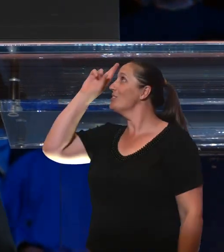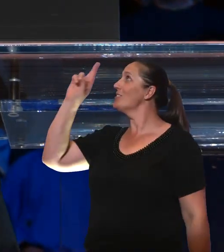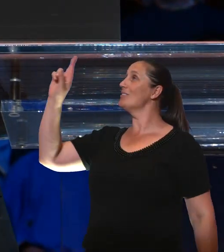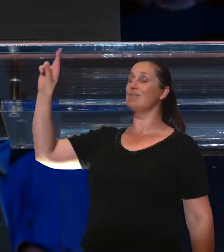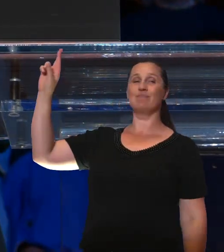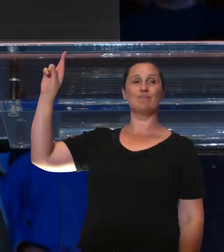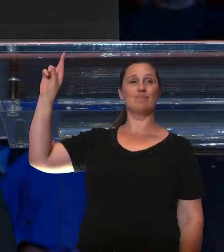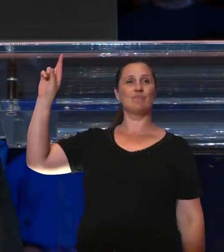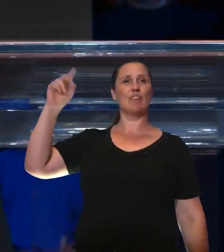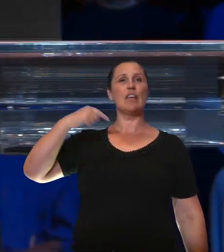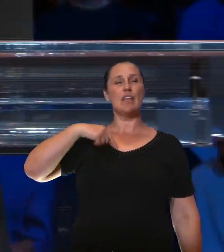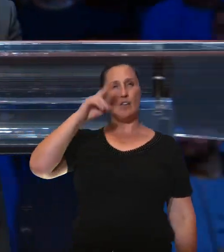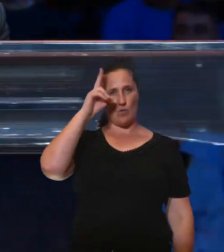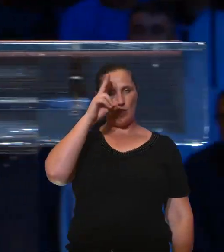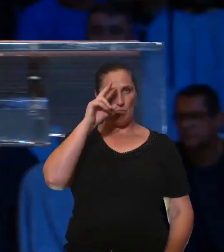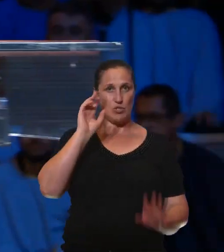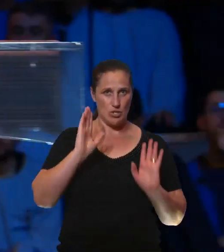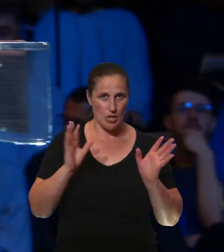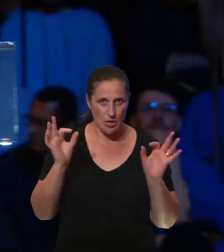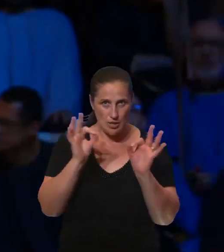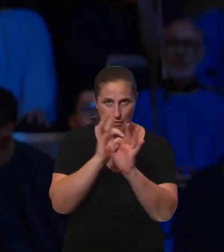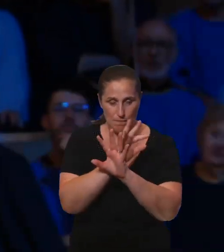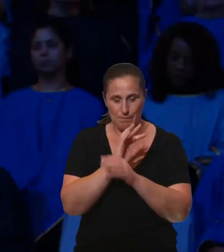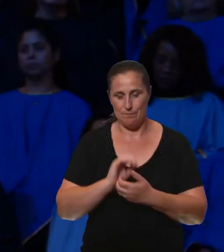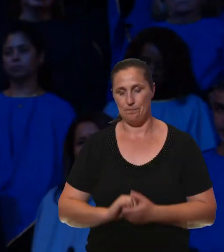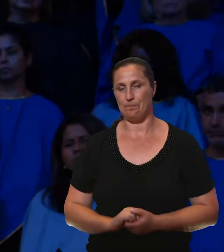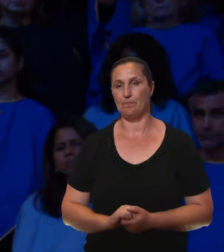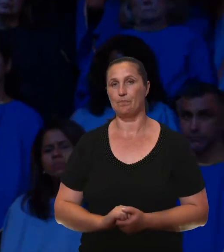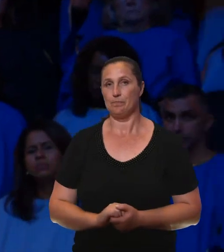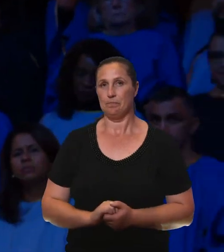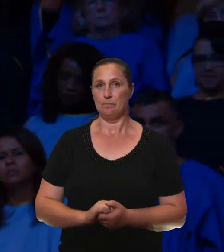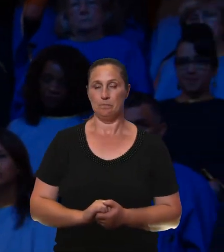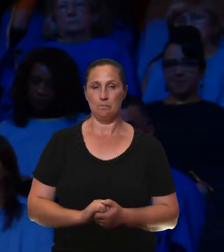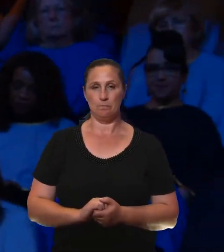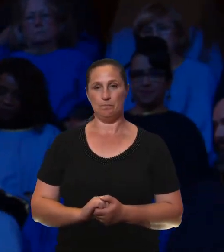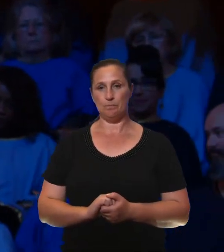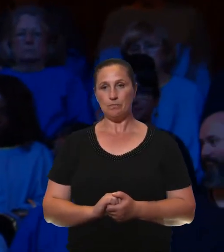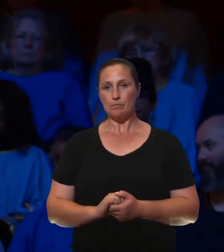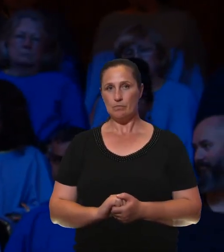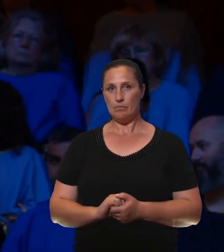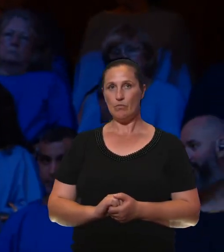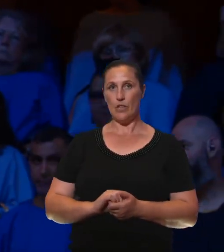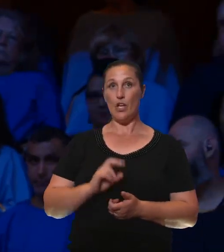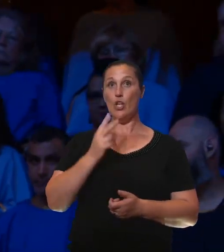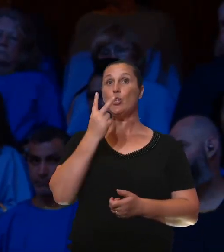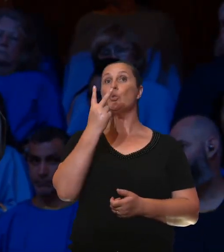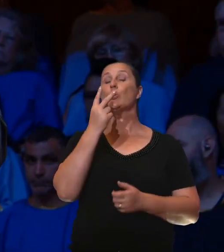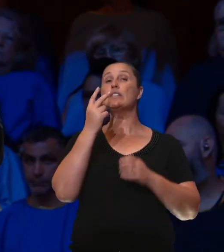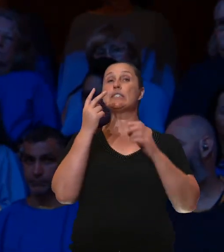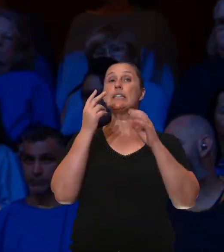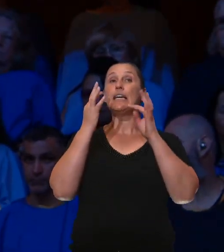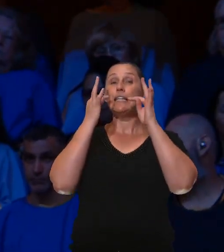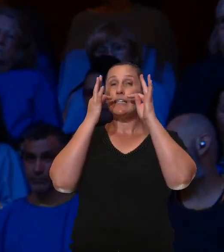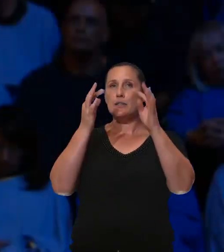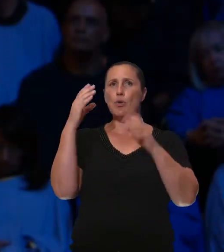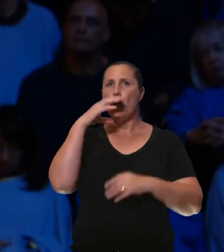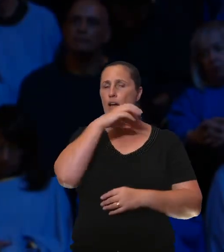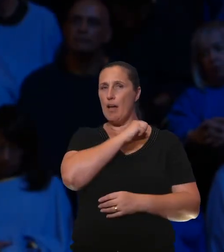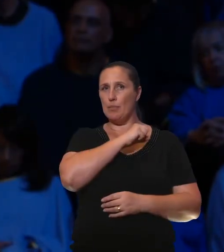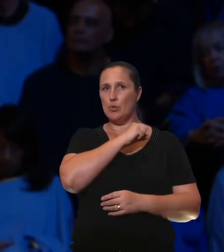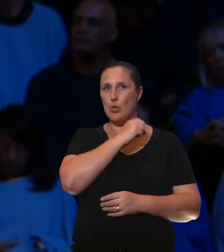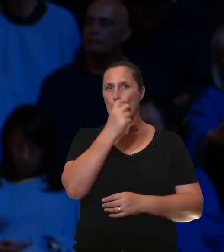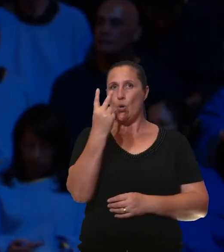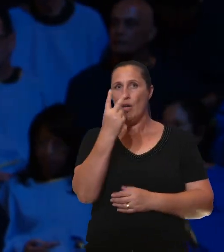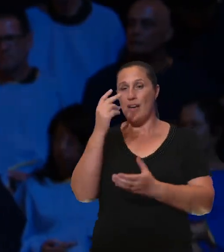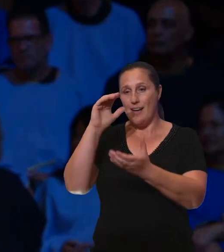Eu me lembro, e eu já encerro, porque eu acho que eu já passei do meu tempo aqui. 2 testemunhos rápidos. Um casal que